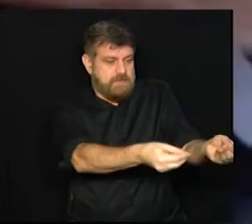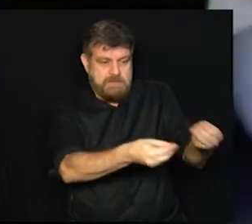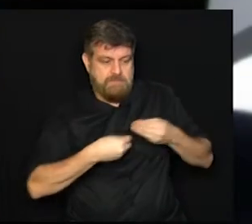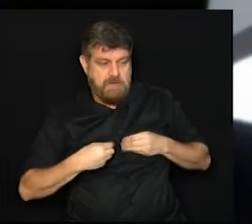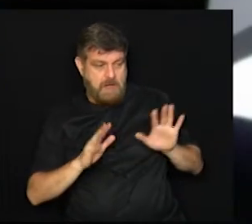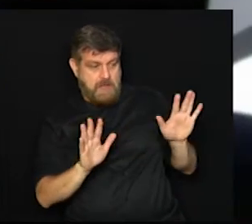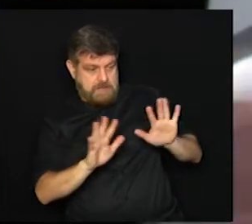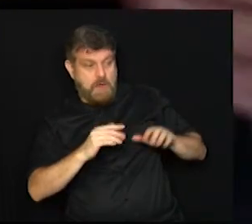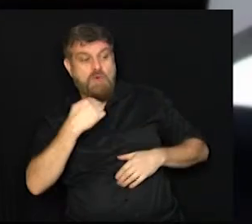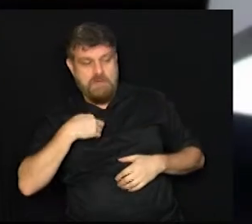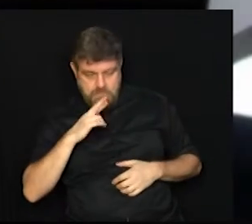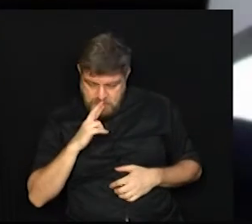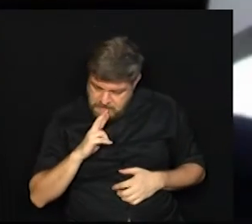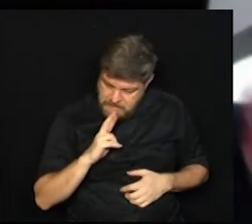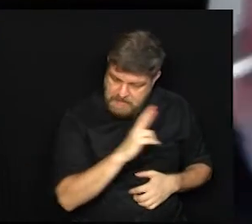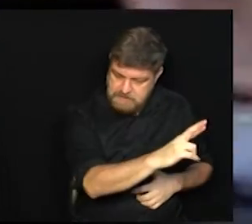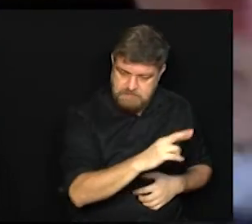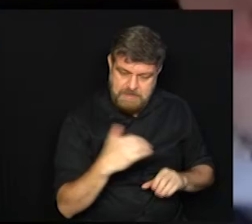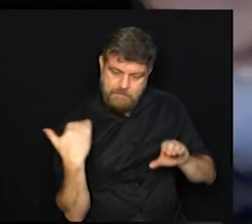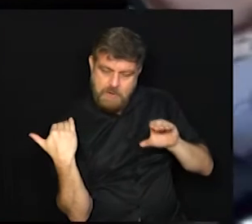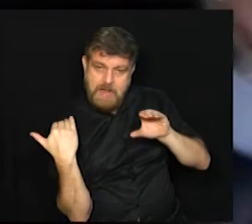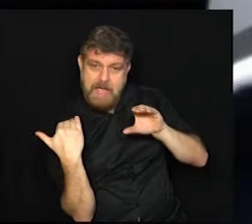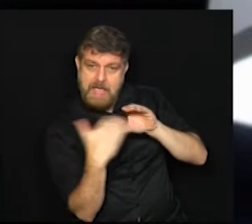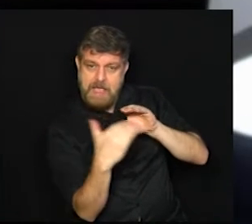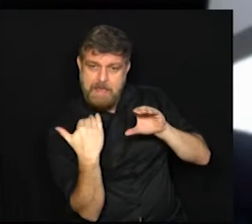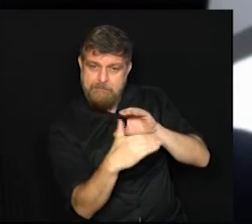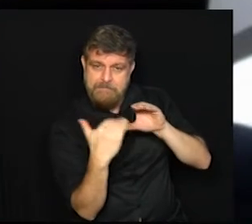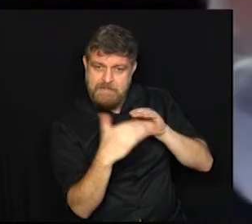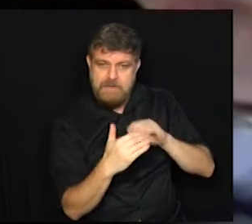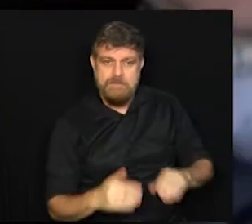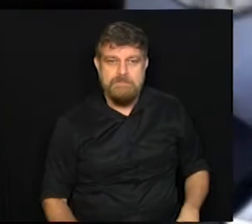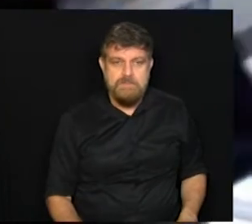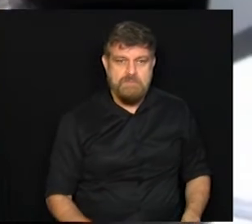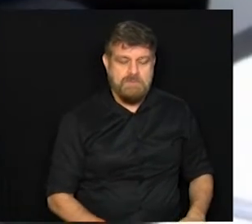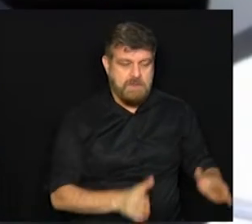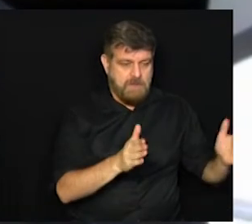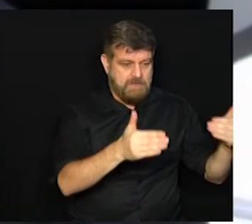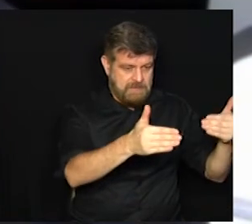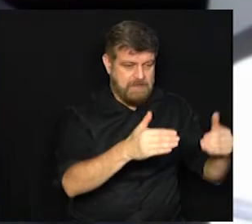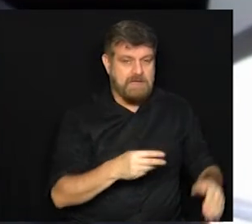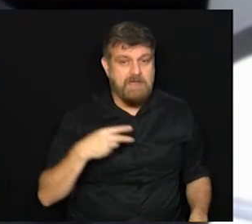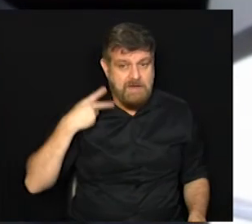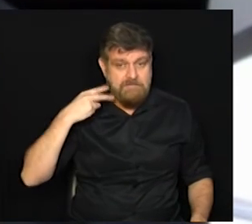vou responder e vou encaminhar um e-mail para o seu gabinete, se a senhora me autorizar.